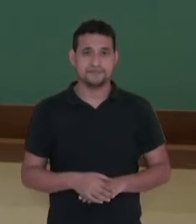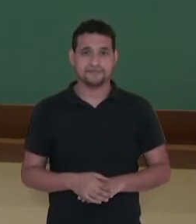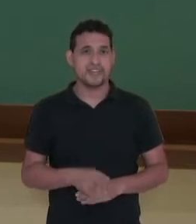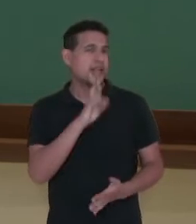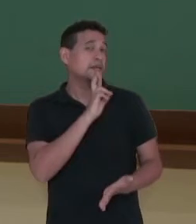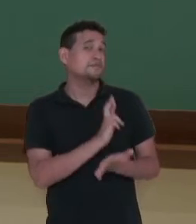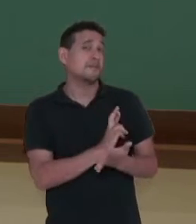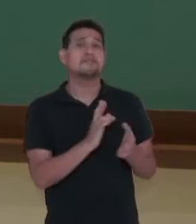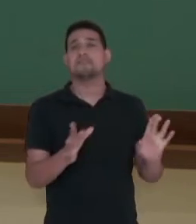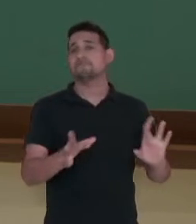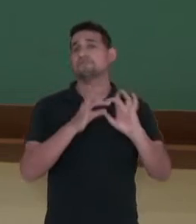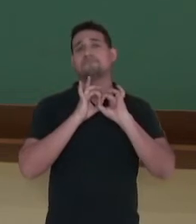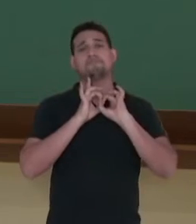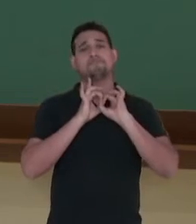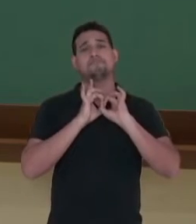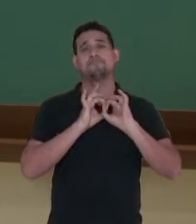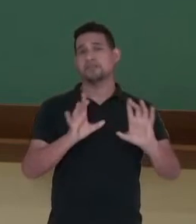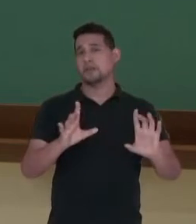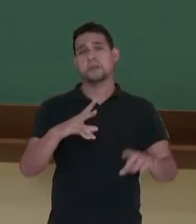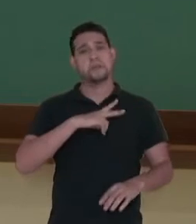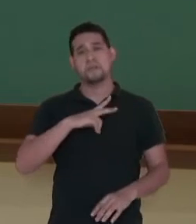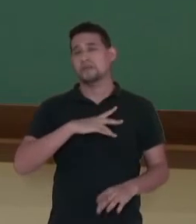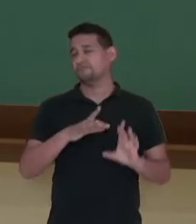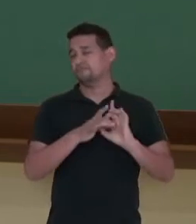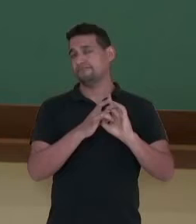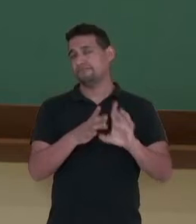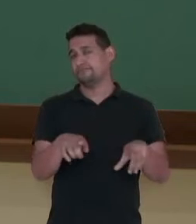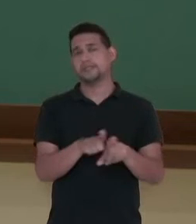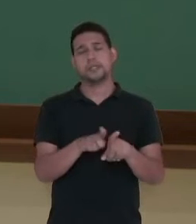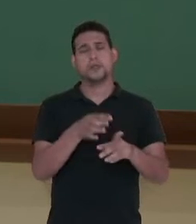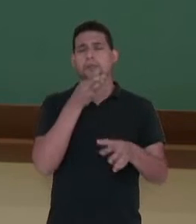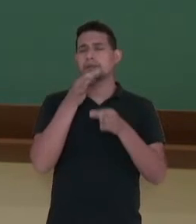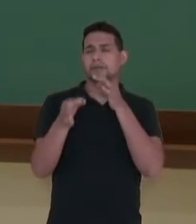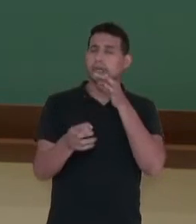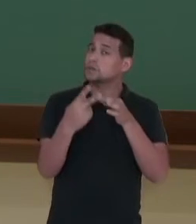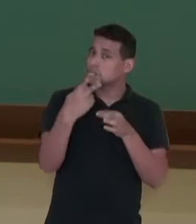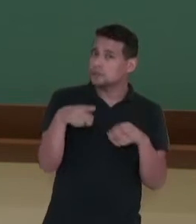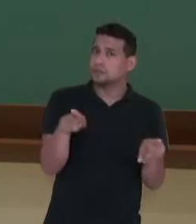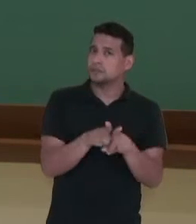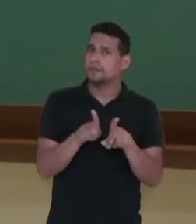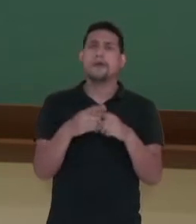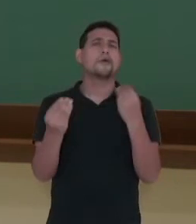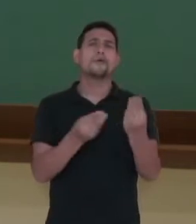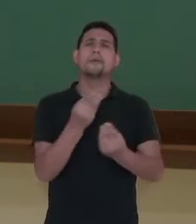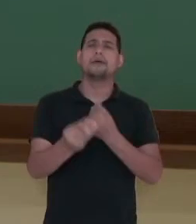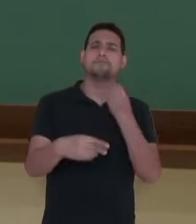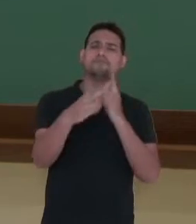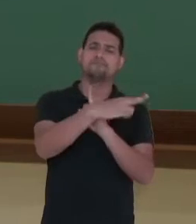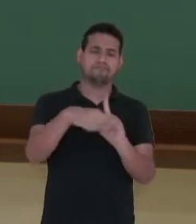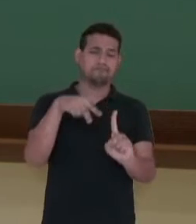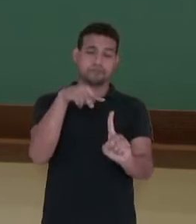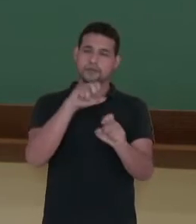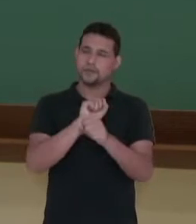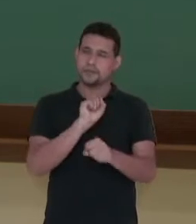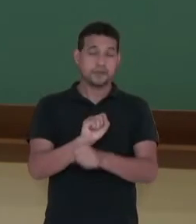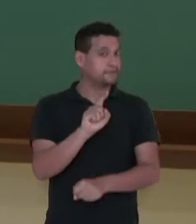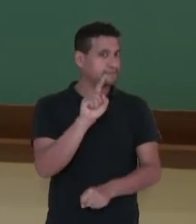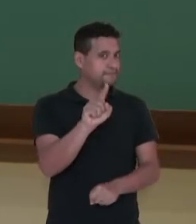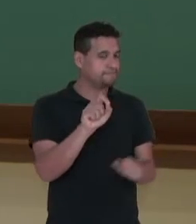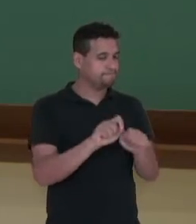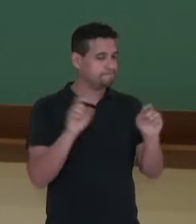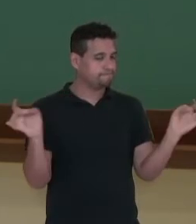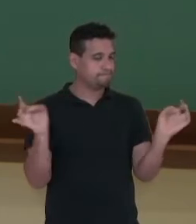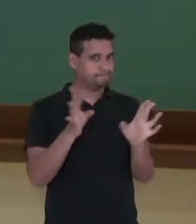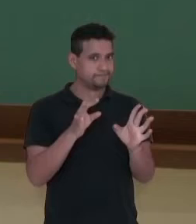respostas são totalmente aí pessoais, segundo a sua opinião, seu ponto de vista. Eu vou dar um tempinho para que você